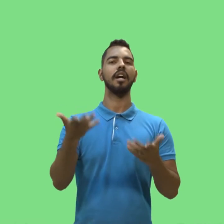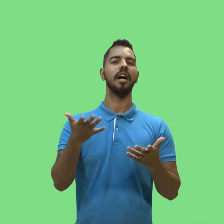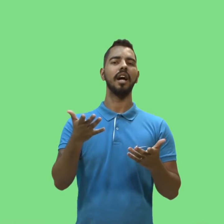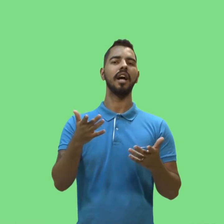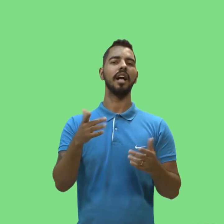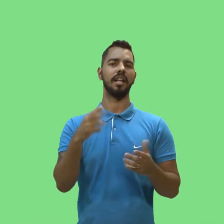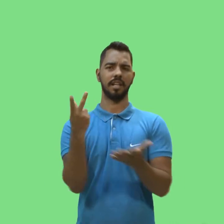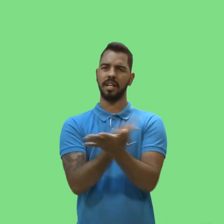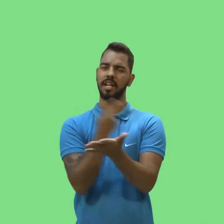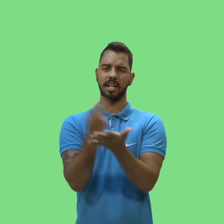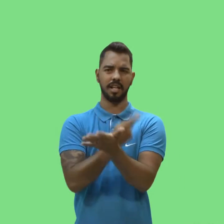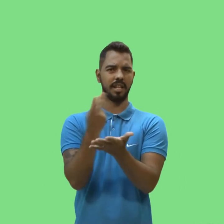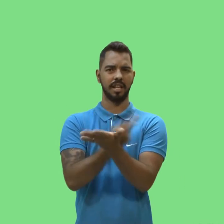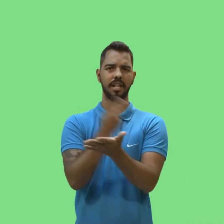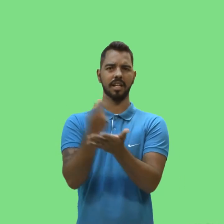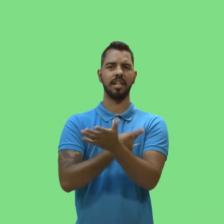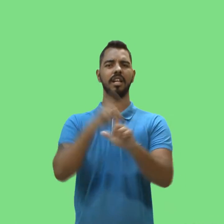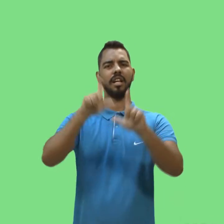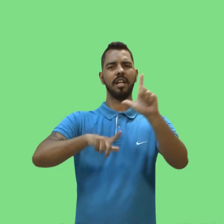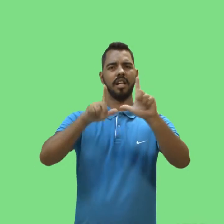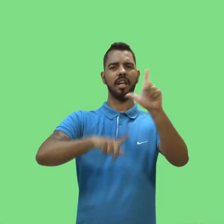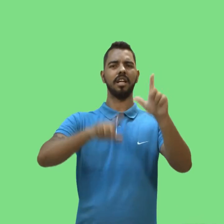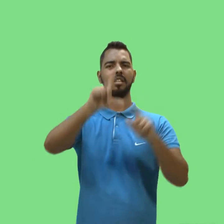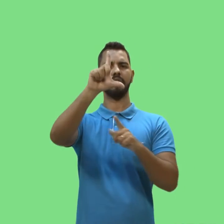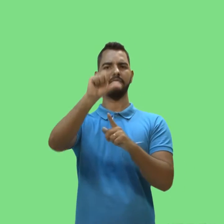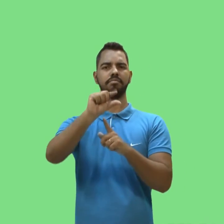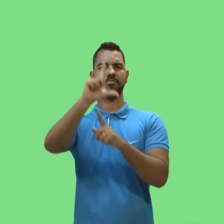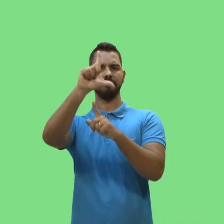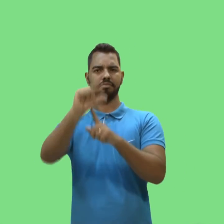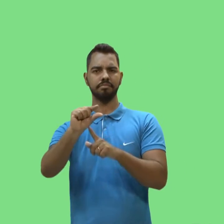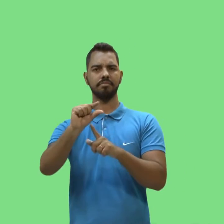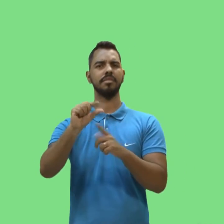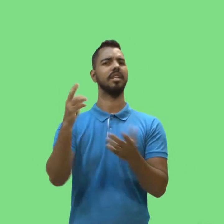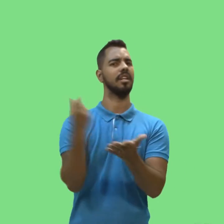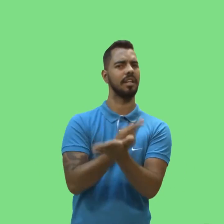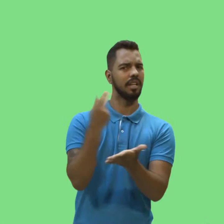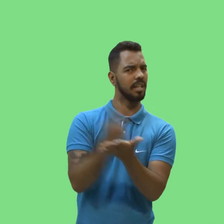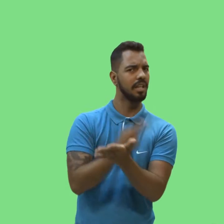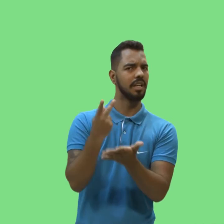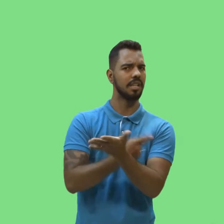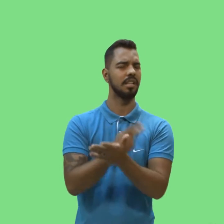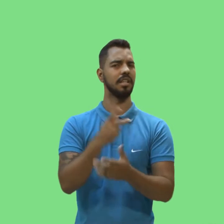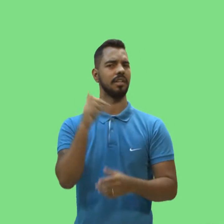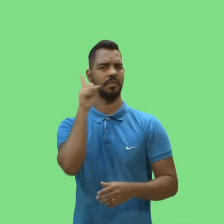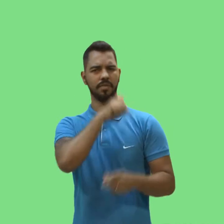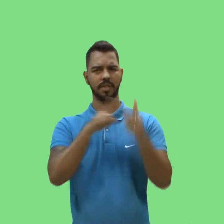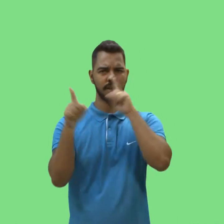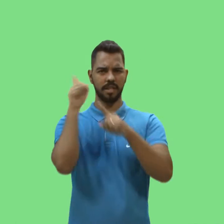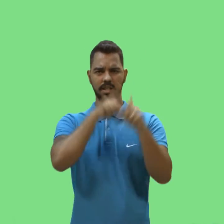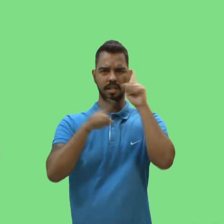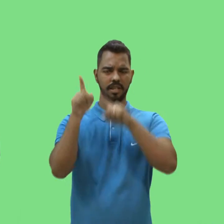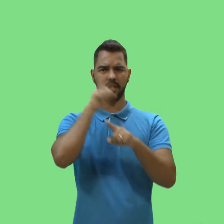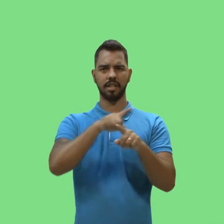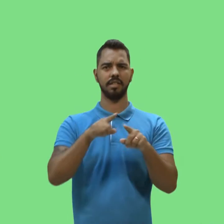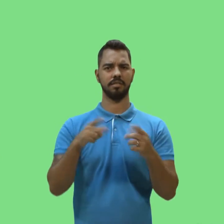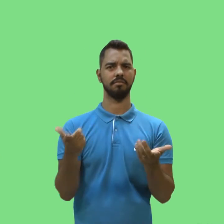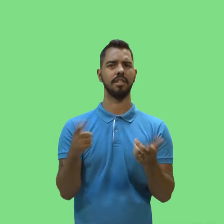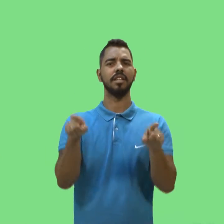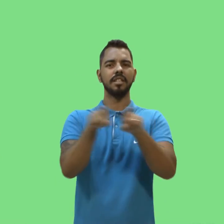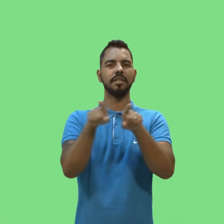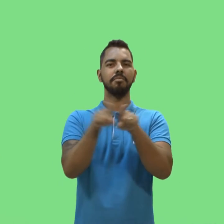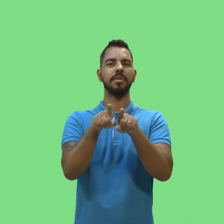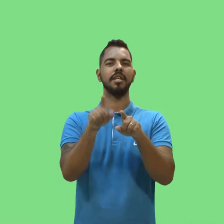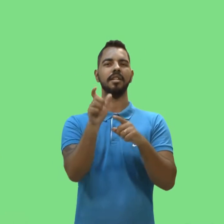demonstrado, o pronome de tratamento está no masculino e o nome do destinatário é feminino. Veja também que é o uso incorreto de letras